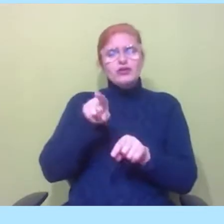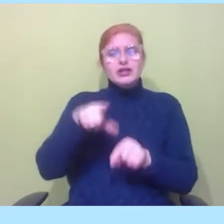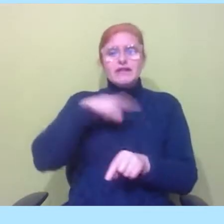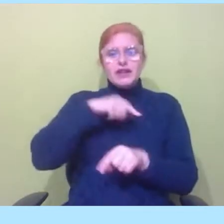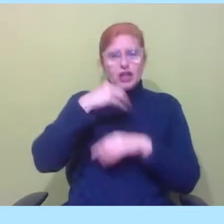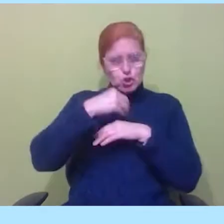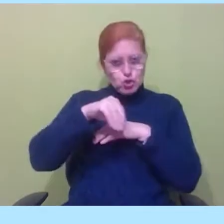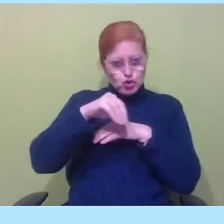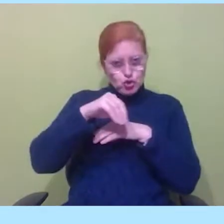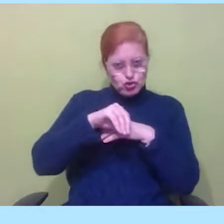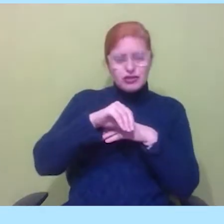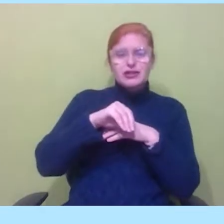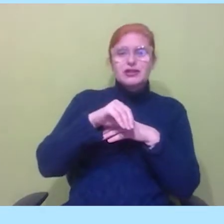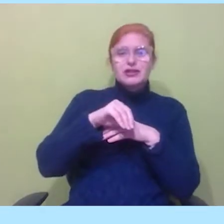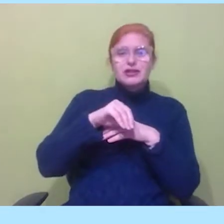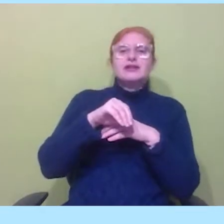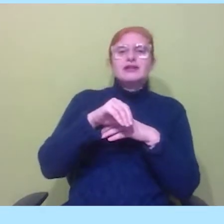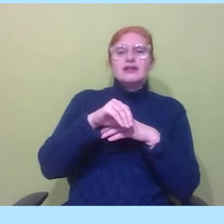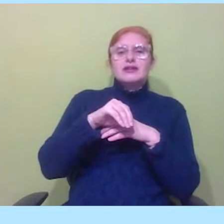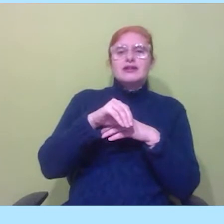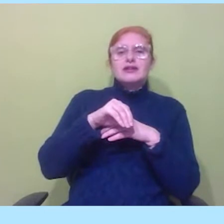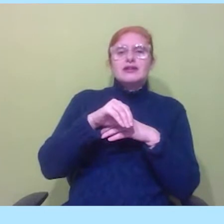pessoas aqui?